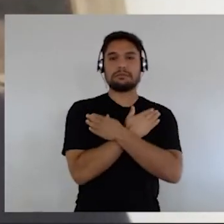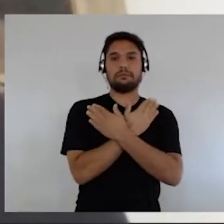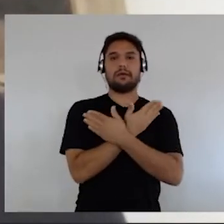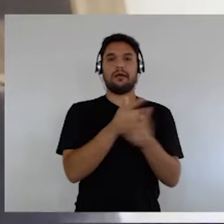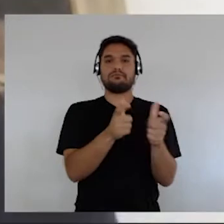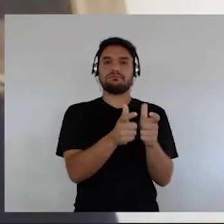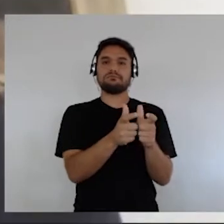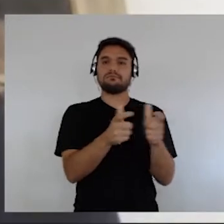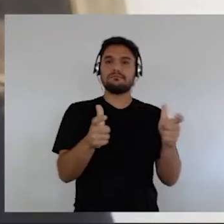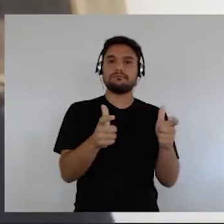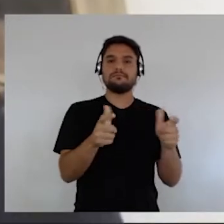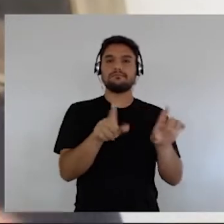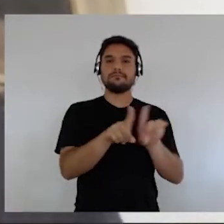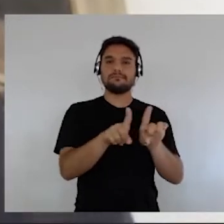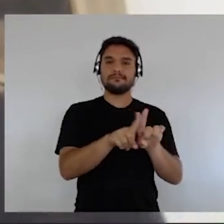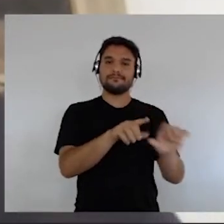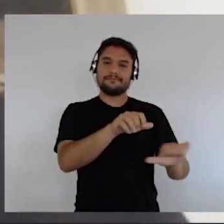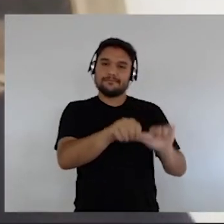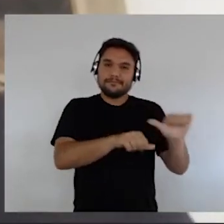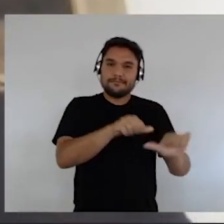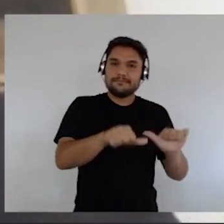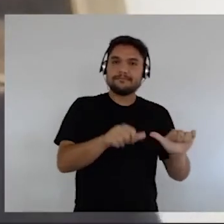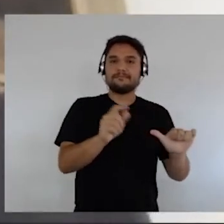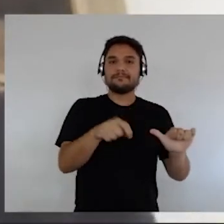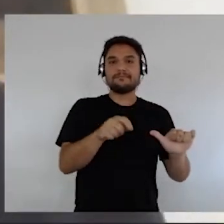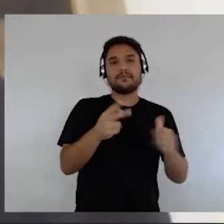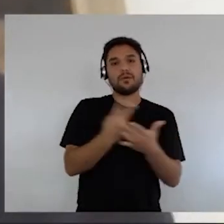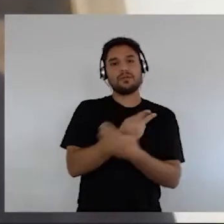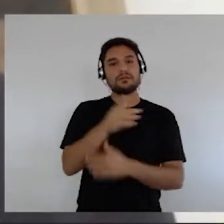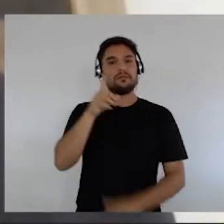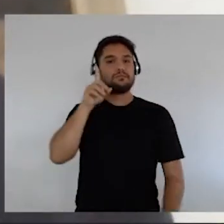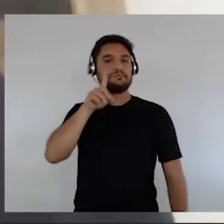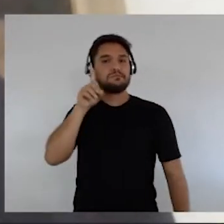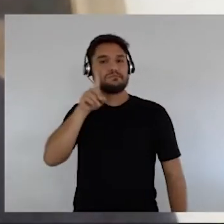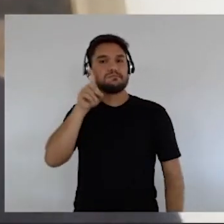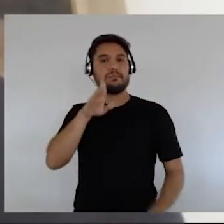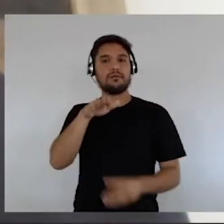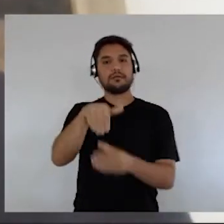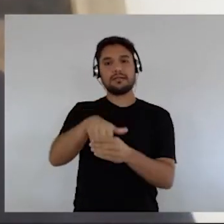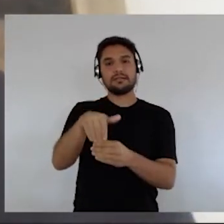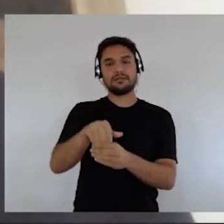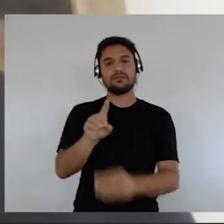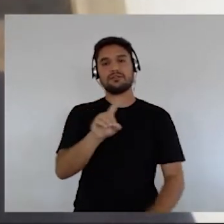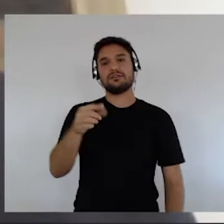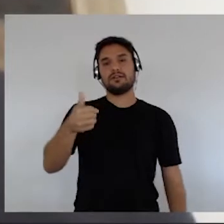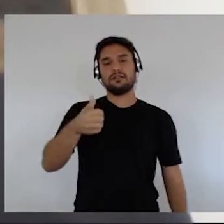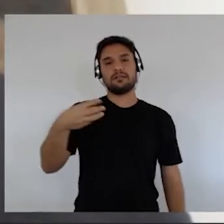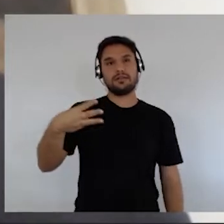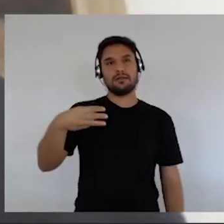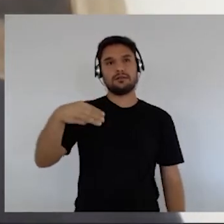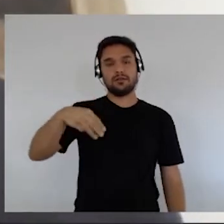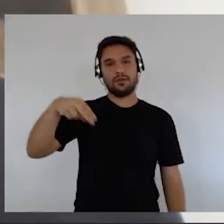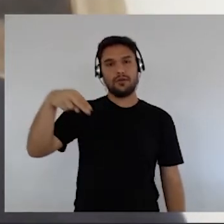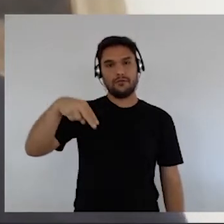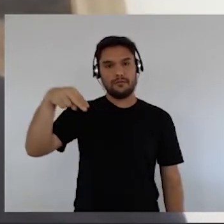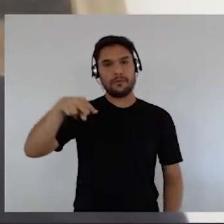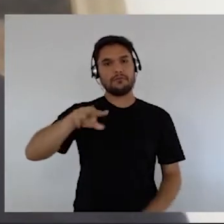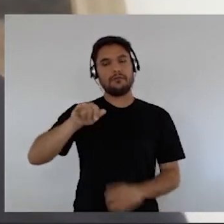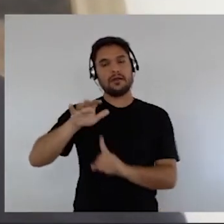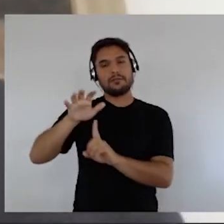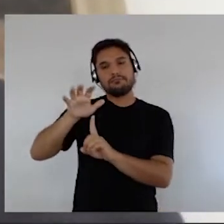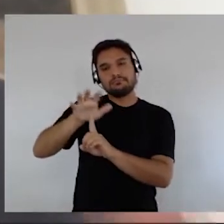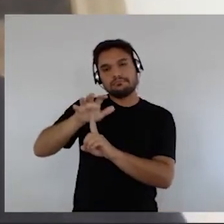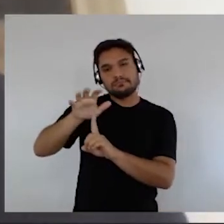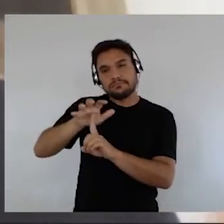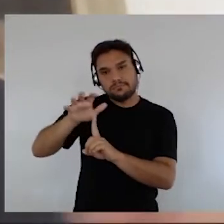e as possíveis mudanças que podem ocorrer em Washington após as eleições de 3 de novembro, que afetarão